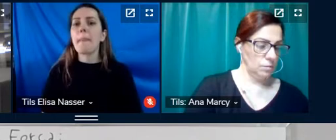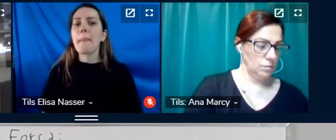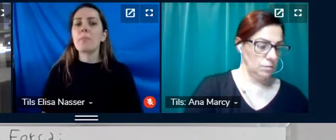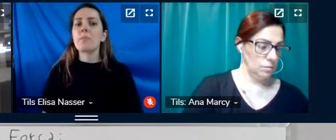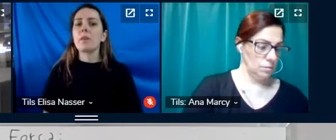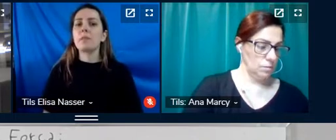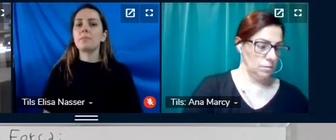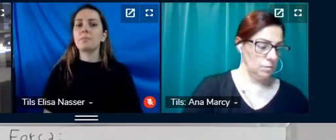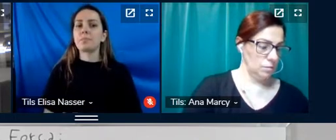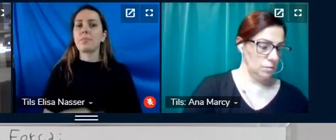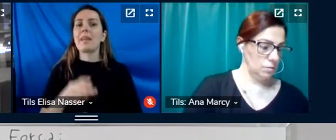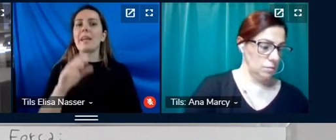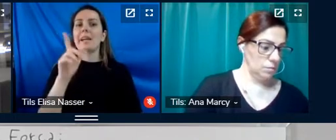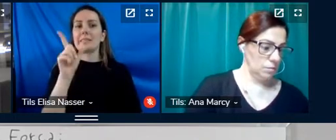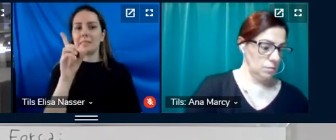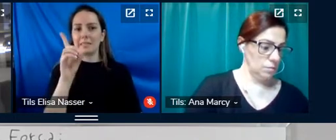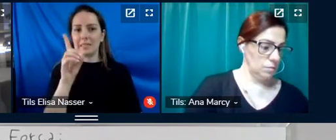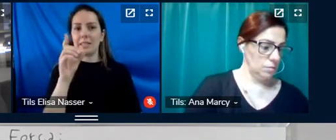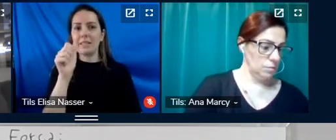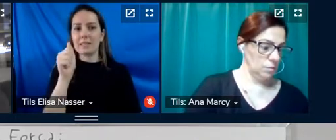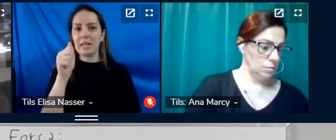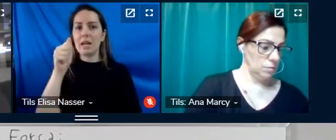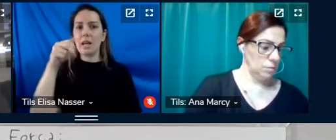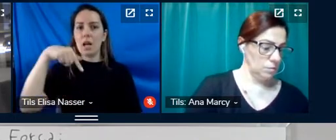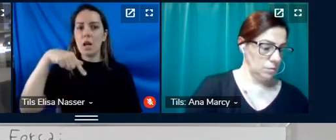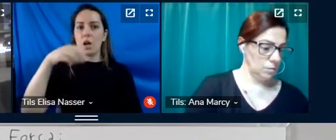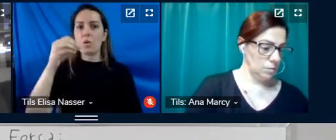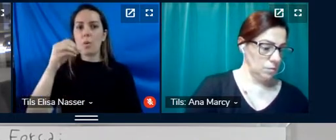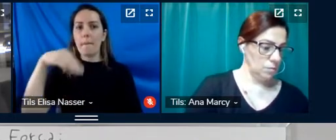Pessoal aí, Dagomar, João, Raul, Renato.